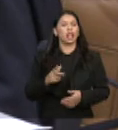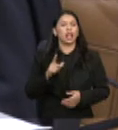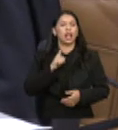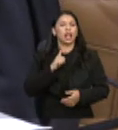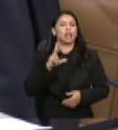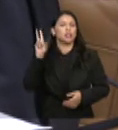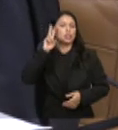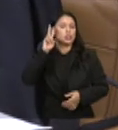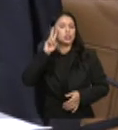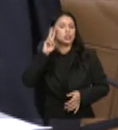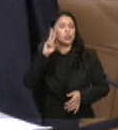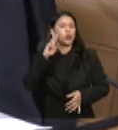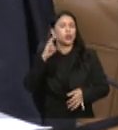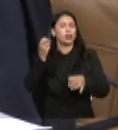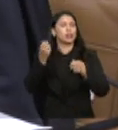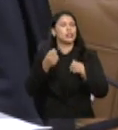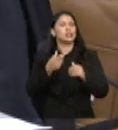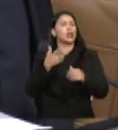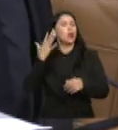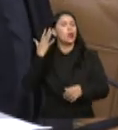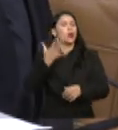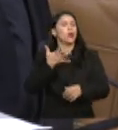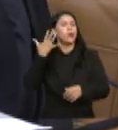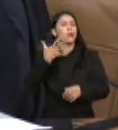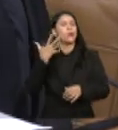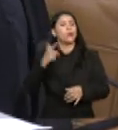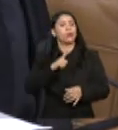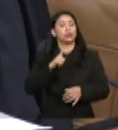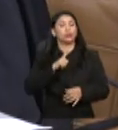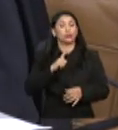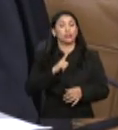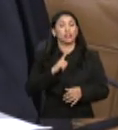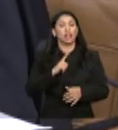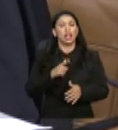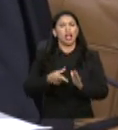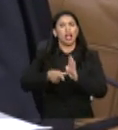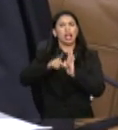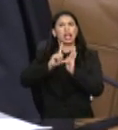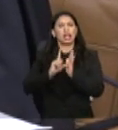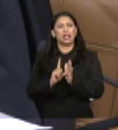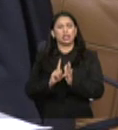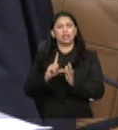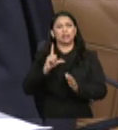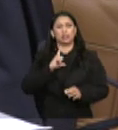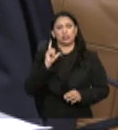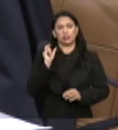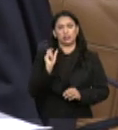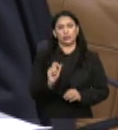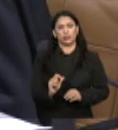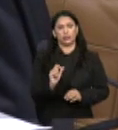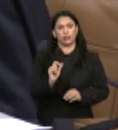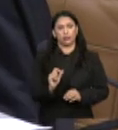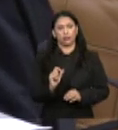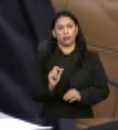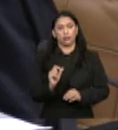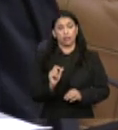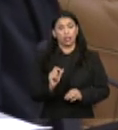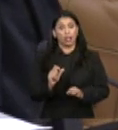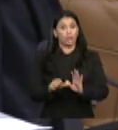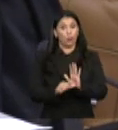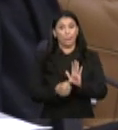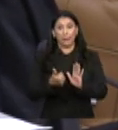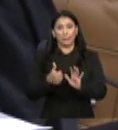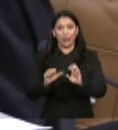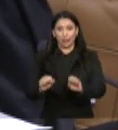nos contam que diante das humanidade muito antes de me isolar esteve ele o primeiro a